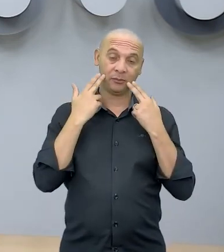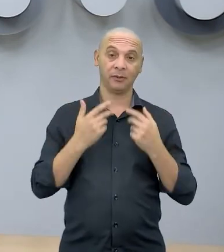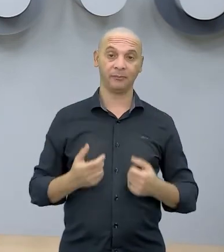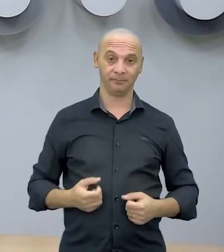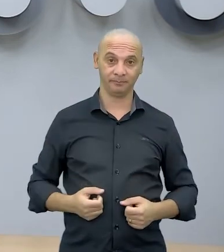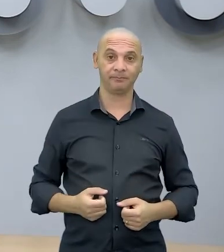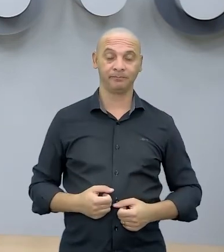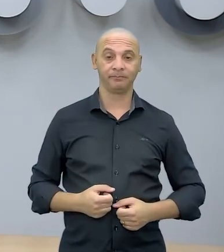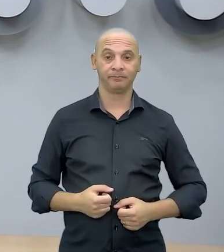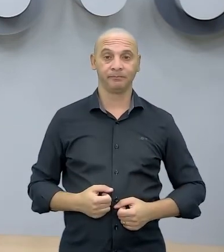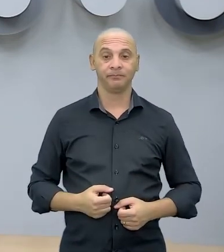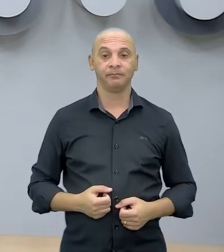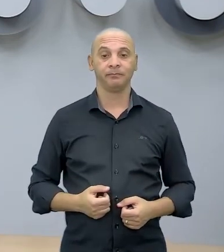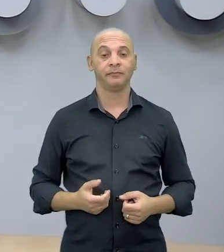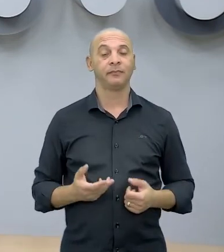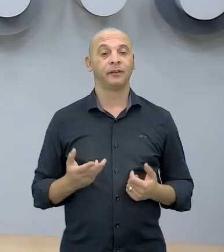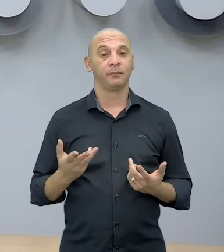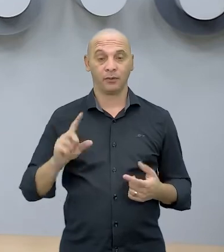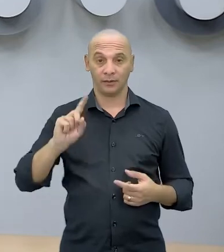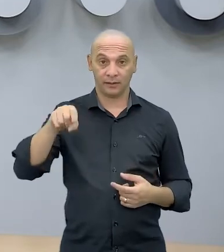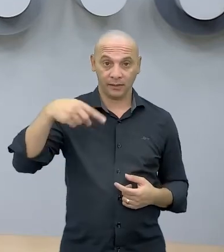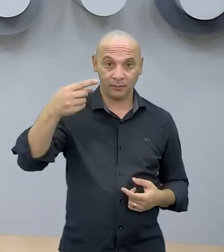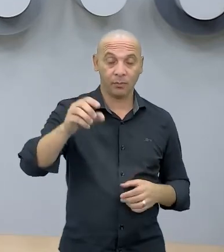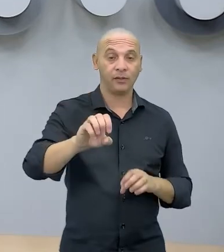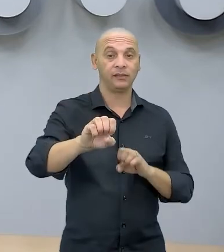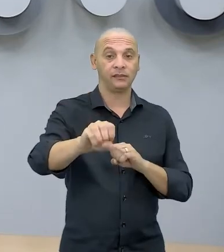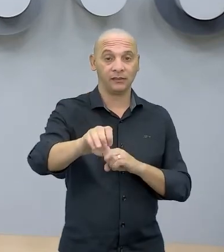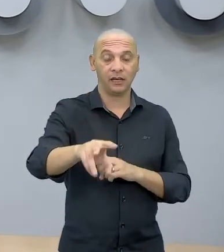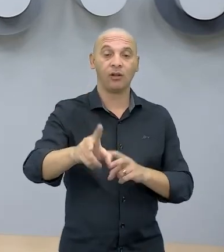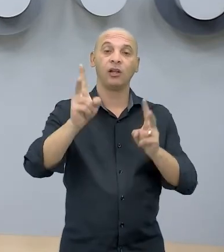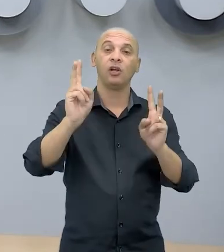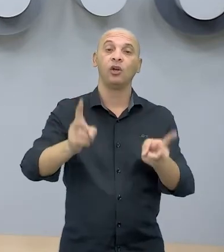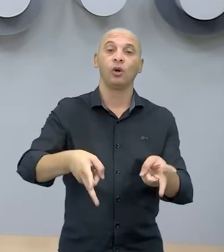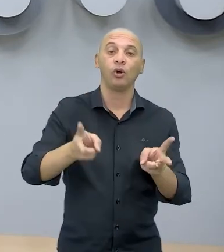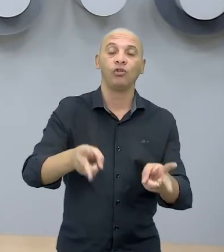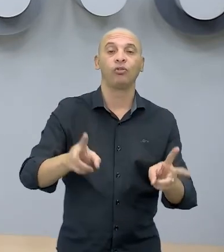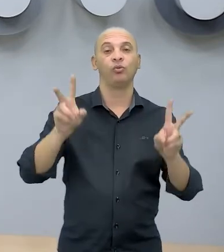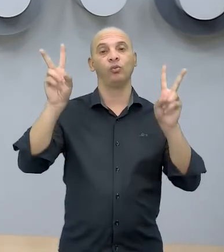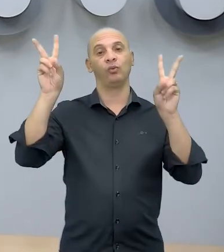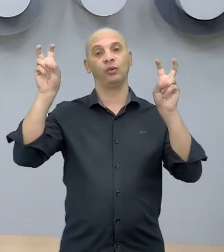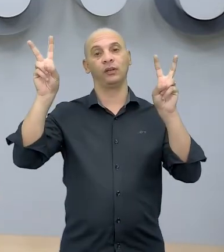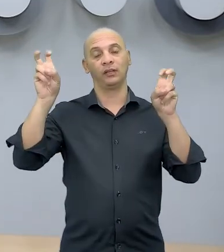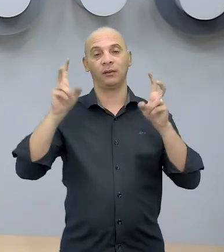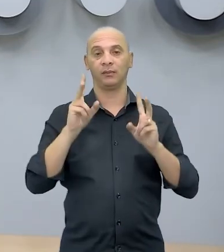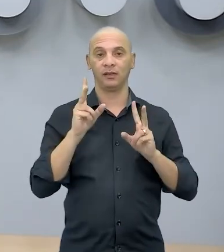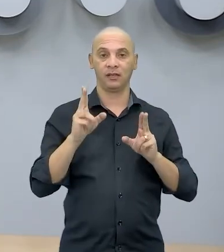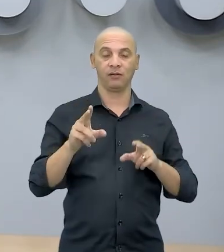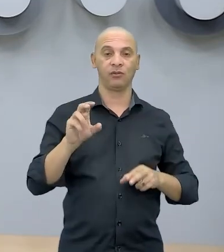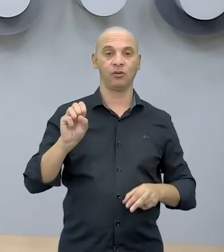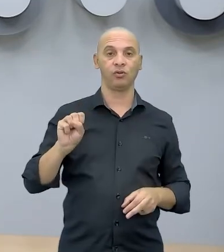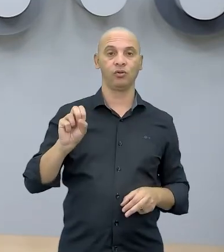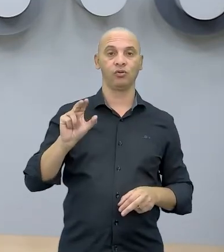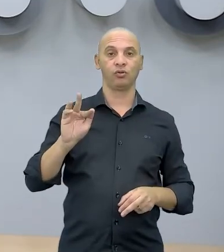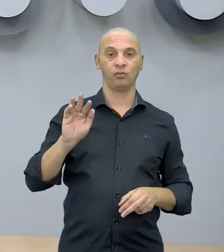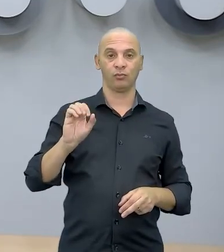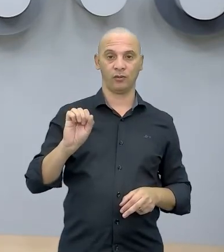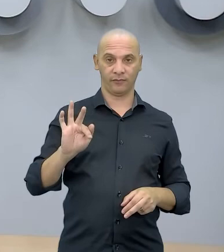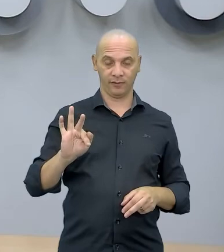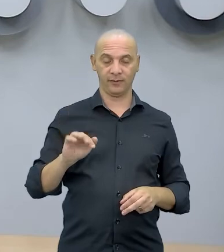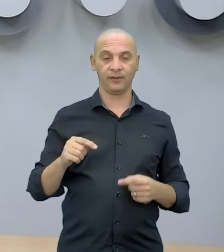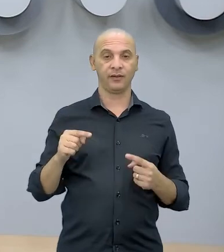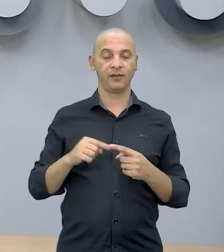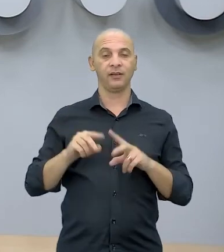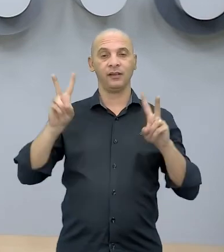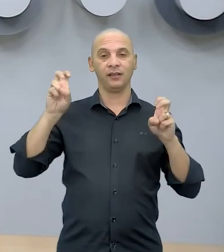individual. Né? Bom, na próxima aula a gente vai continuar abordando a Zuboff, né? A gente vai falar